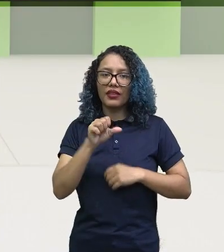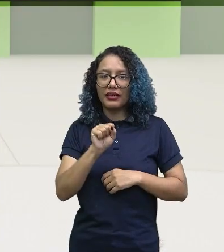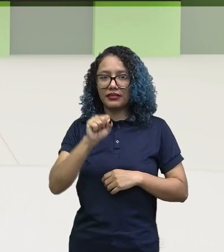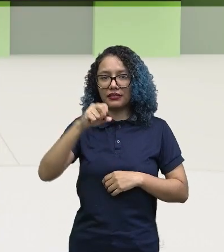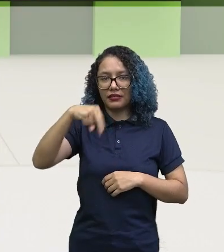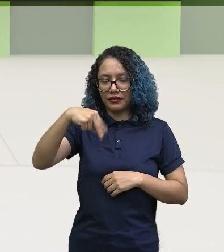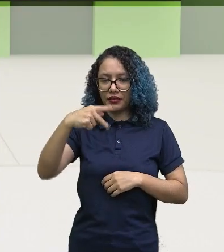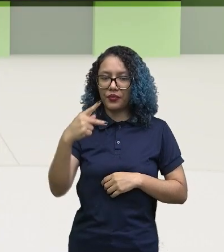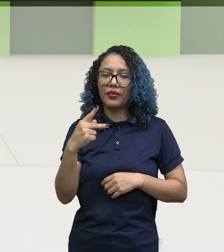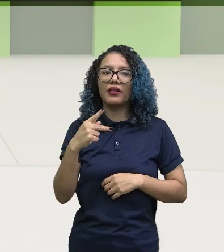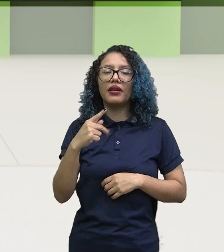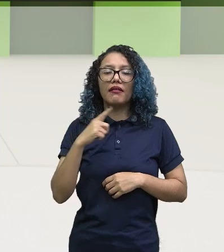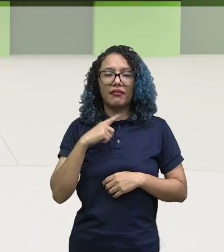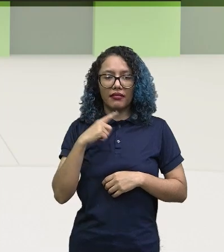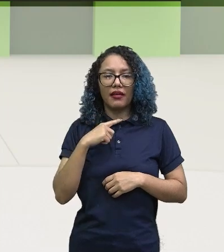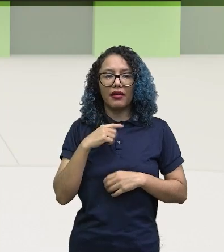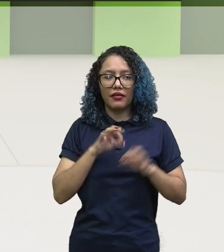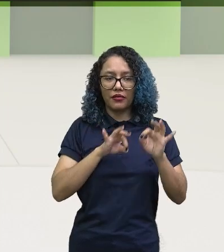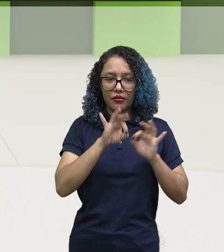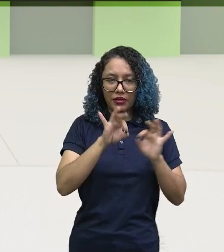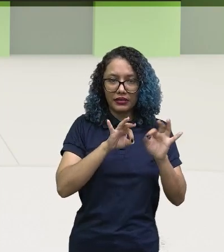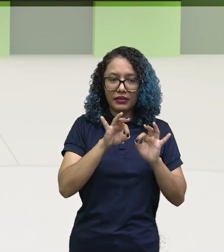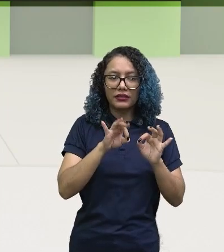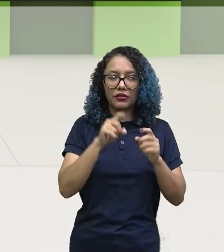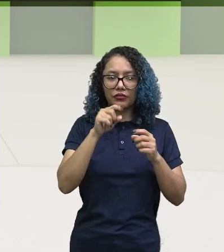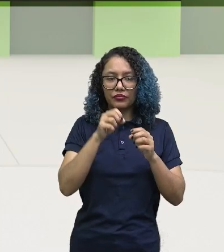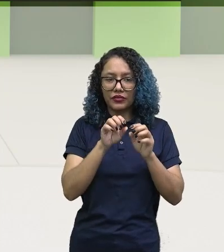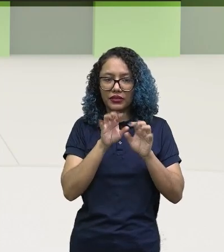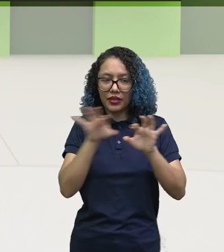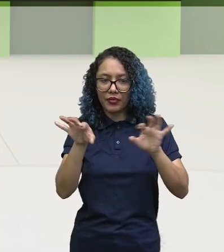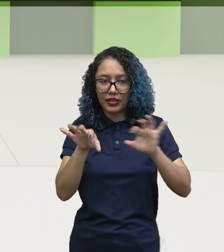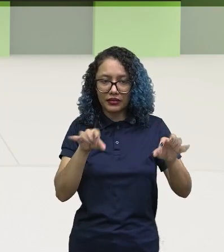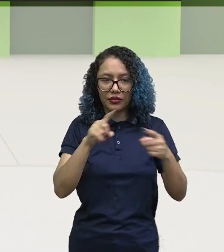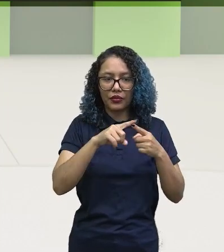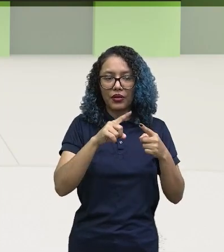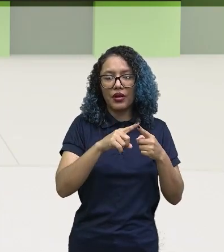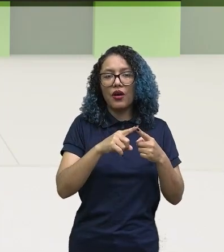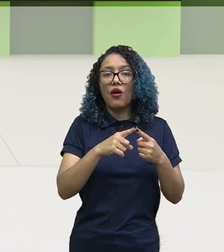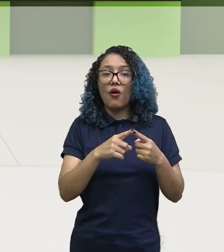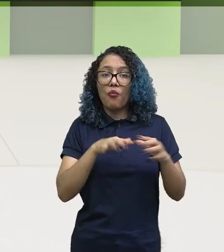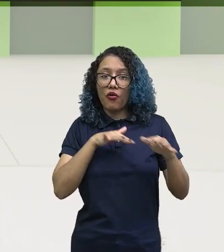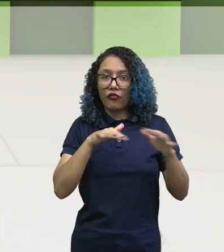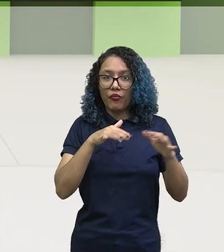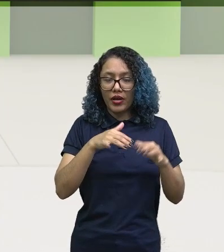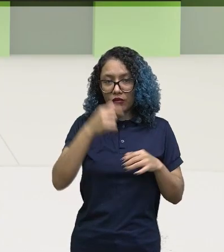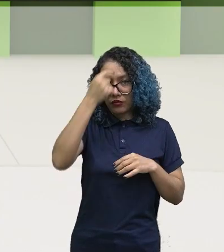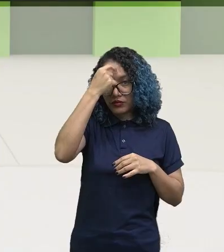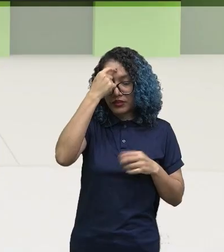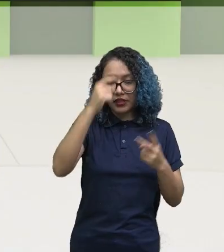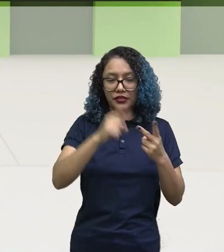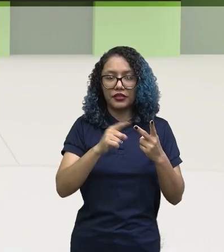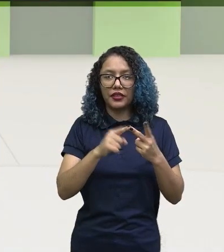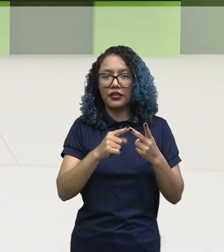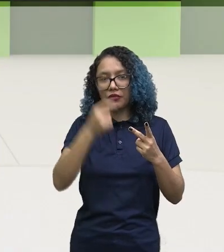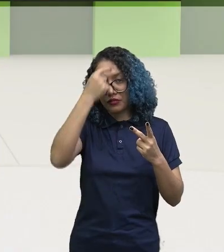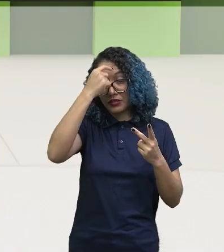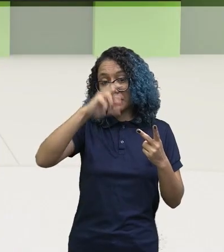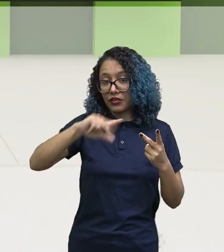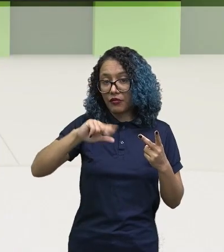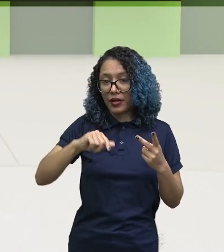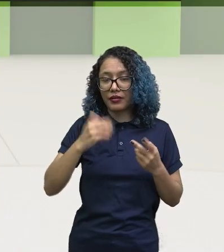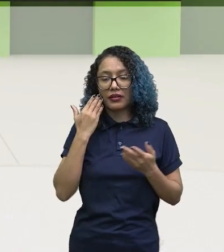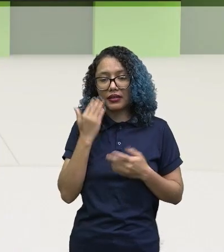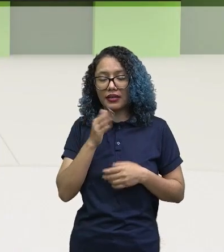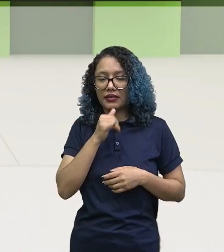gente tem ali essa divisão de movimentos voluntários e movimentos involuntários. E aí a gente trouxe esse exemplo aqui, né, do